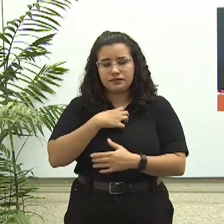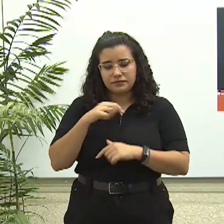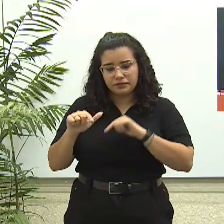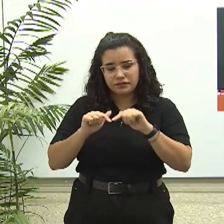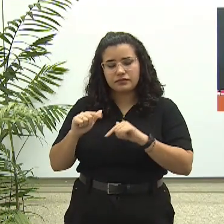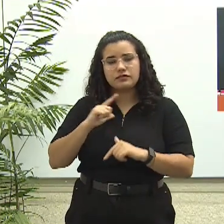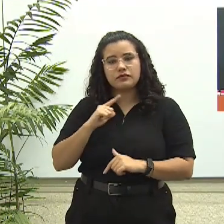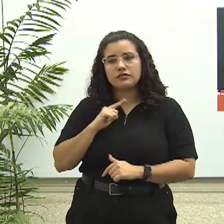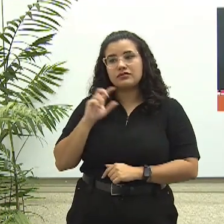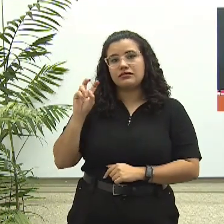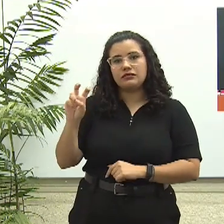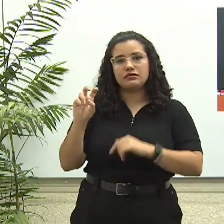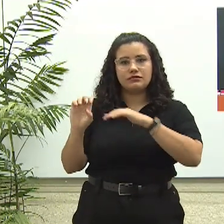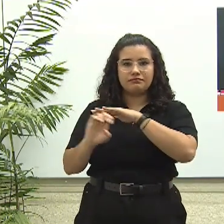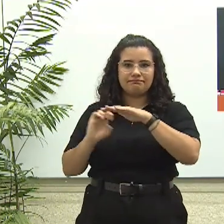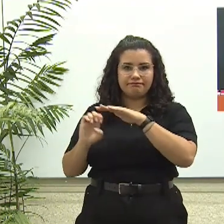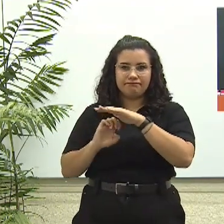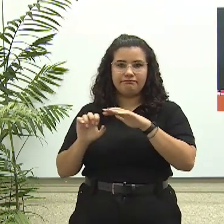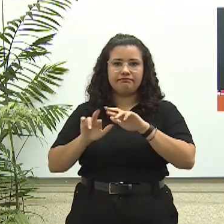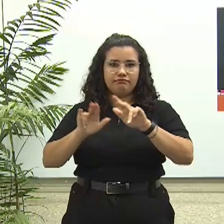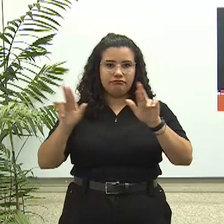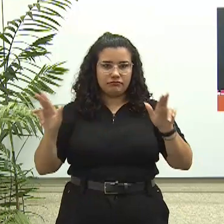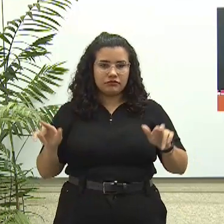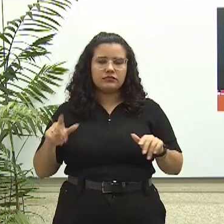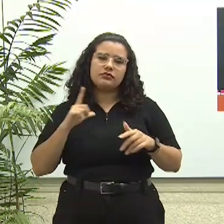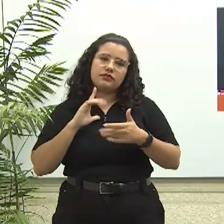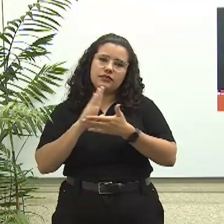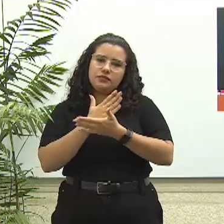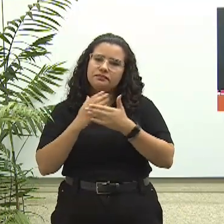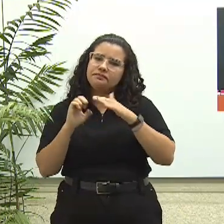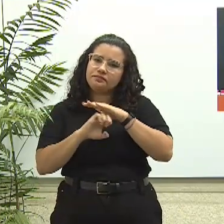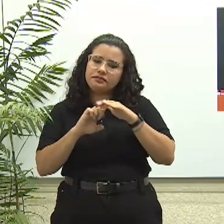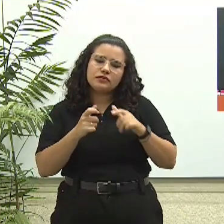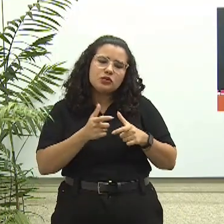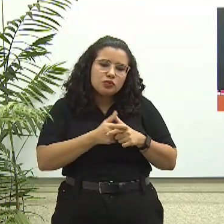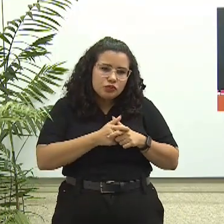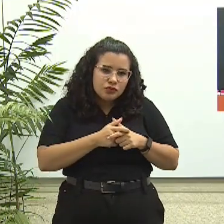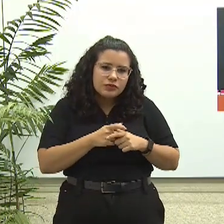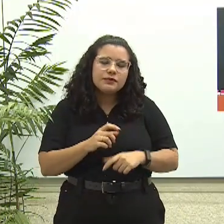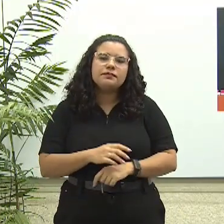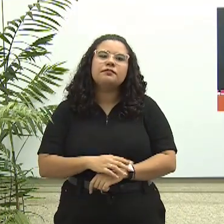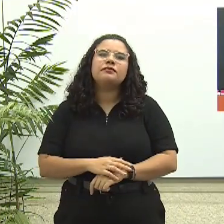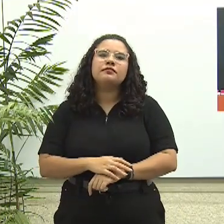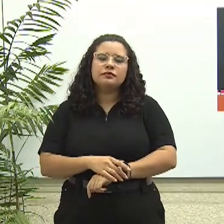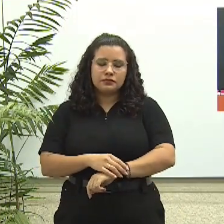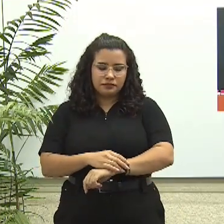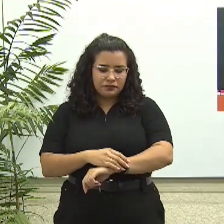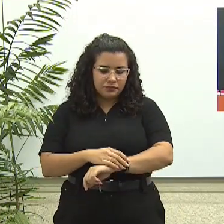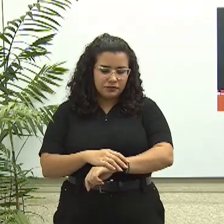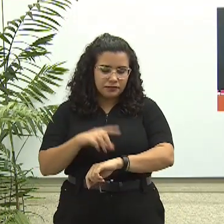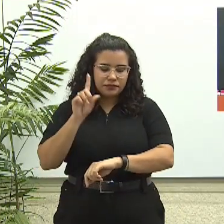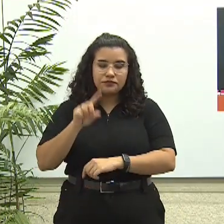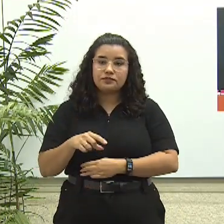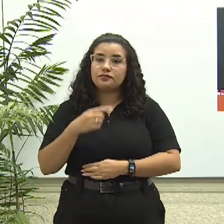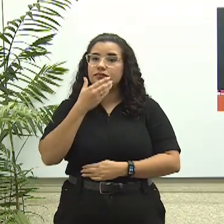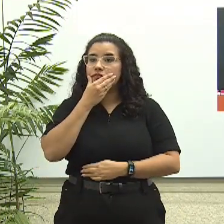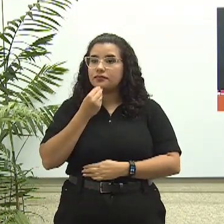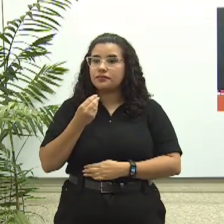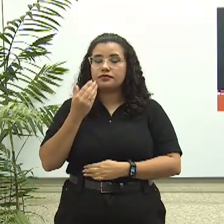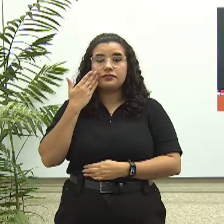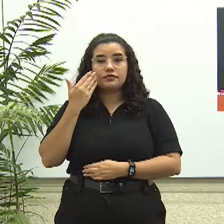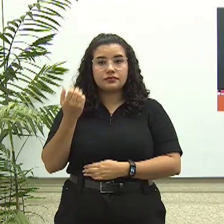empresas basicamente né tem as menorzinhas lá mas cinco basicamente que são de homens brancos